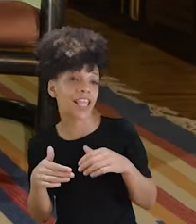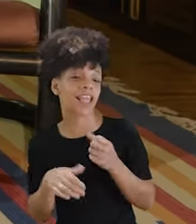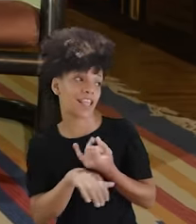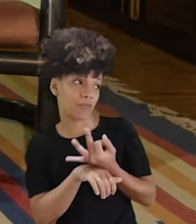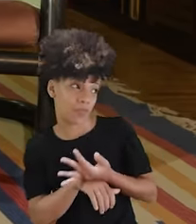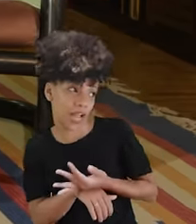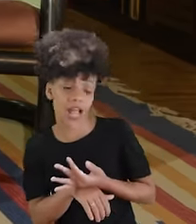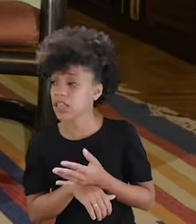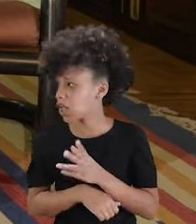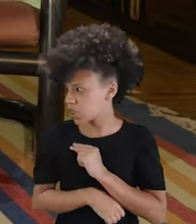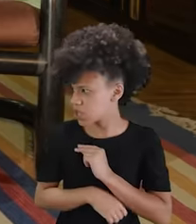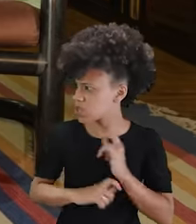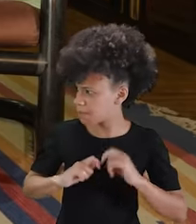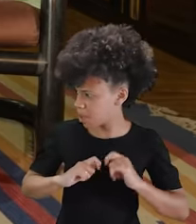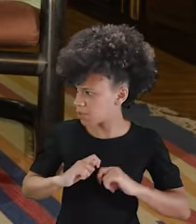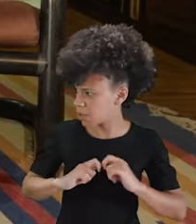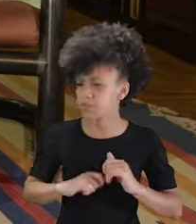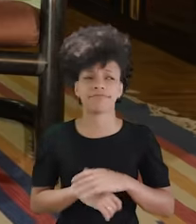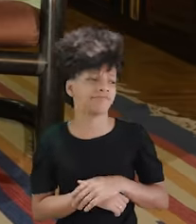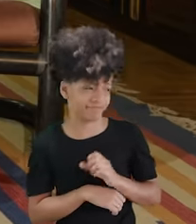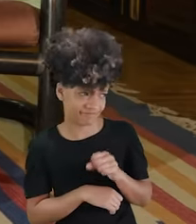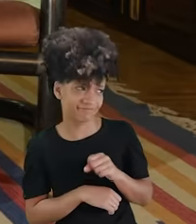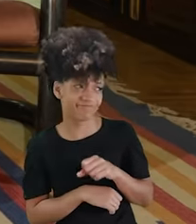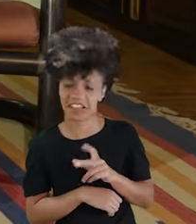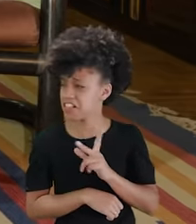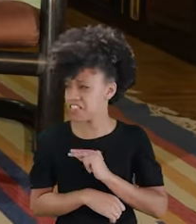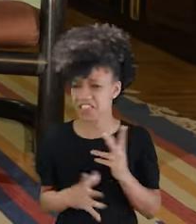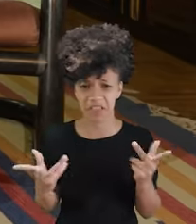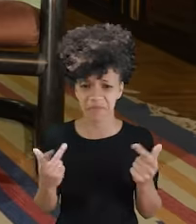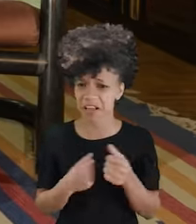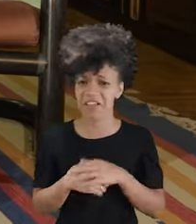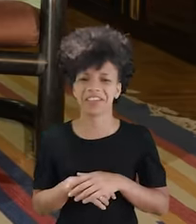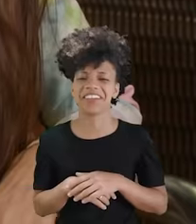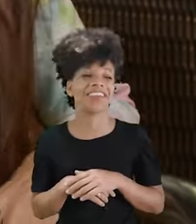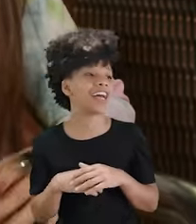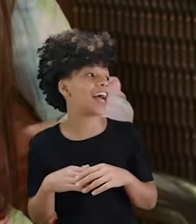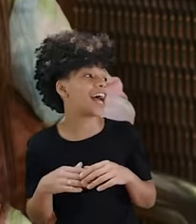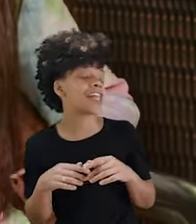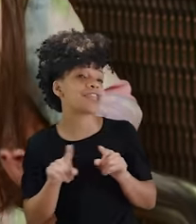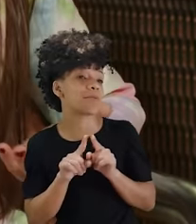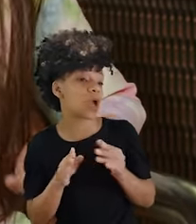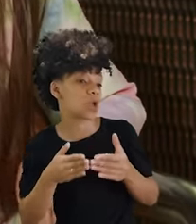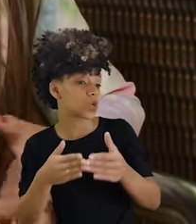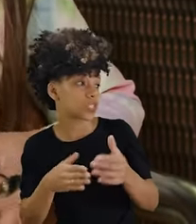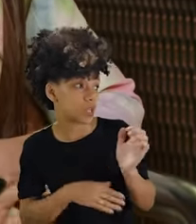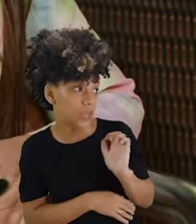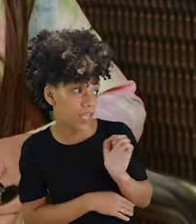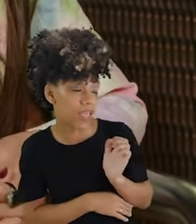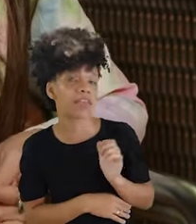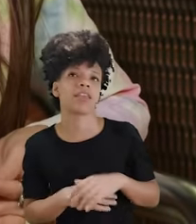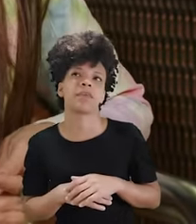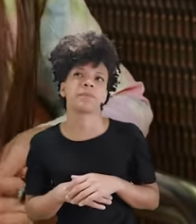piscina na nossa madrugadas é mesmo cara vai lá e blog blog blog blog maravilhoso Cruzeiro gay teve